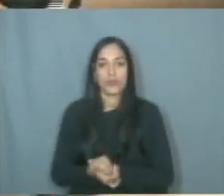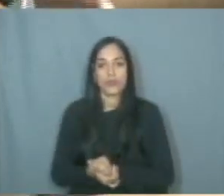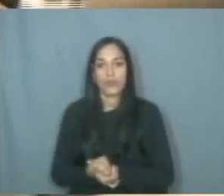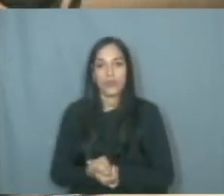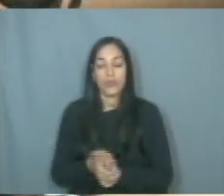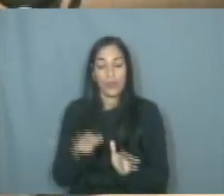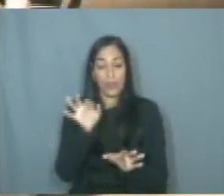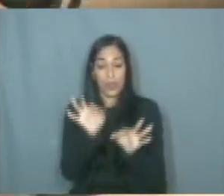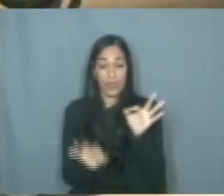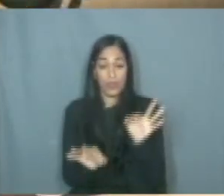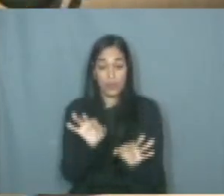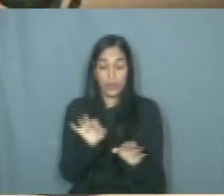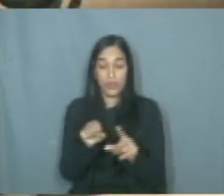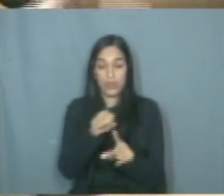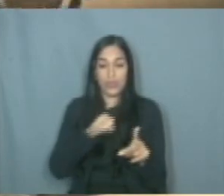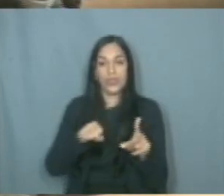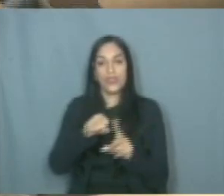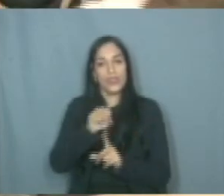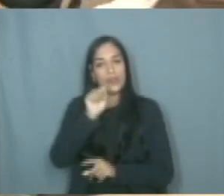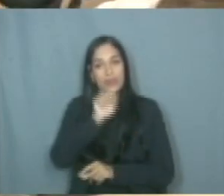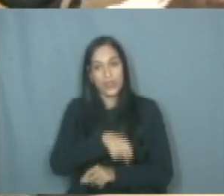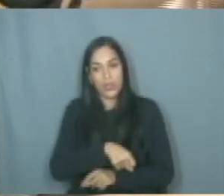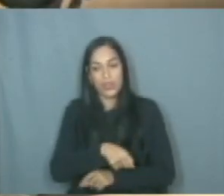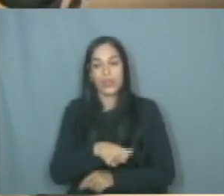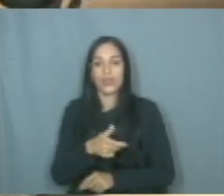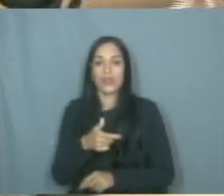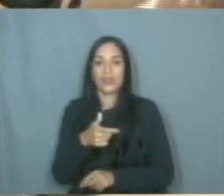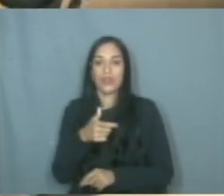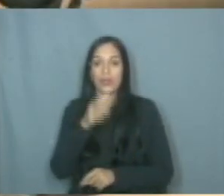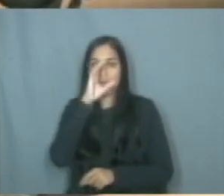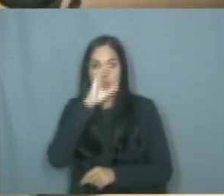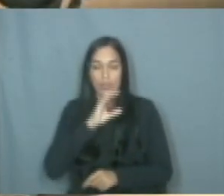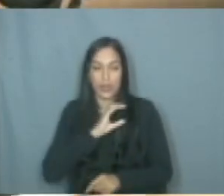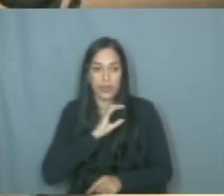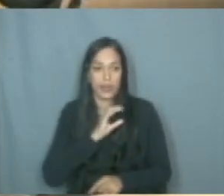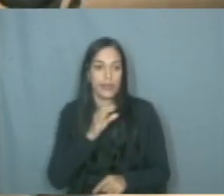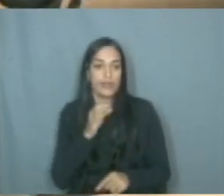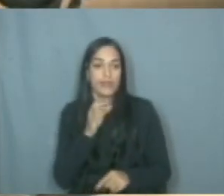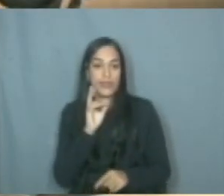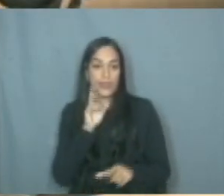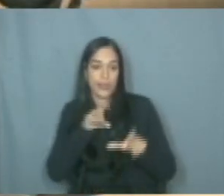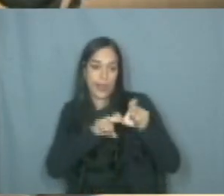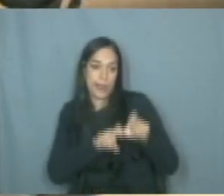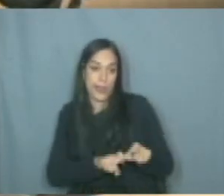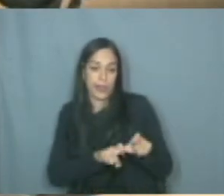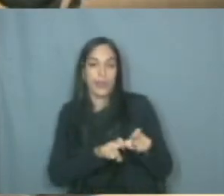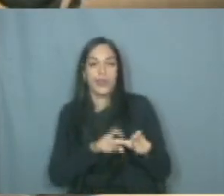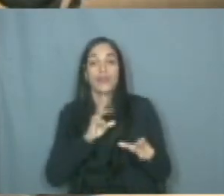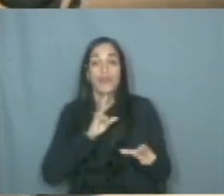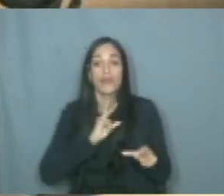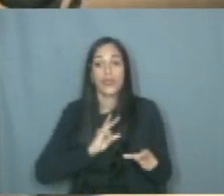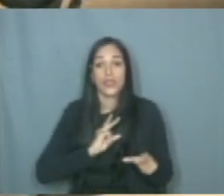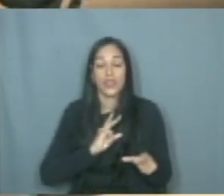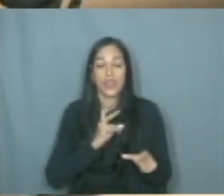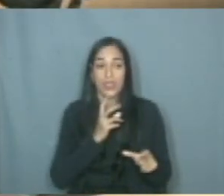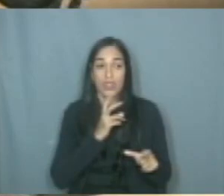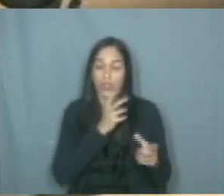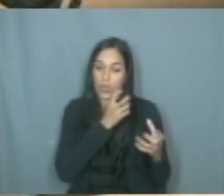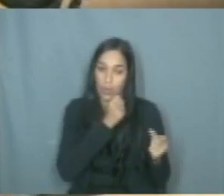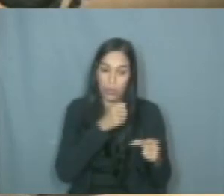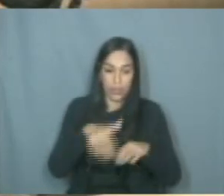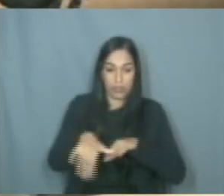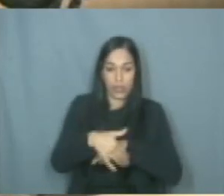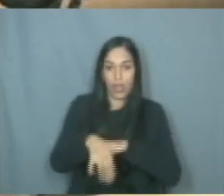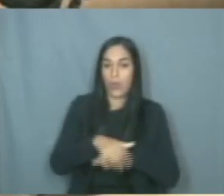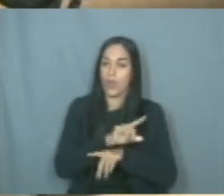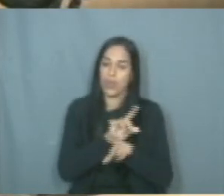pura justiça social. Impedir que o cidadão se torne vítima do vício e impedir que ele durma feito um bicho na rua. Porque isso